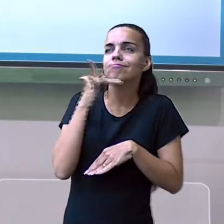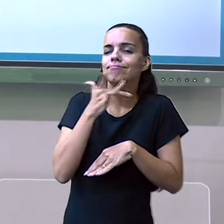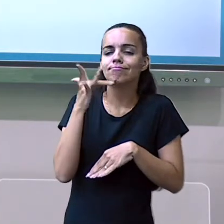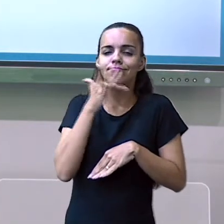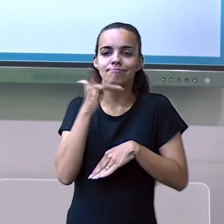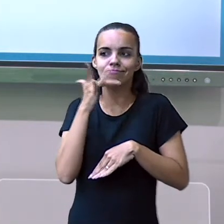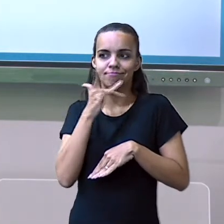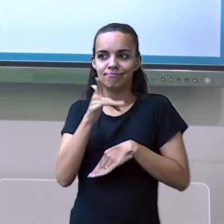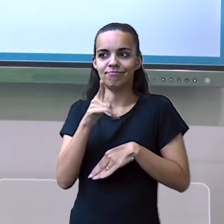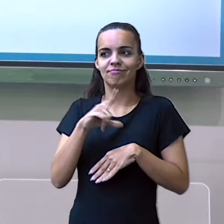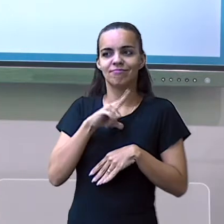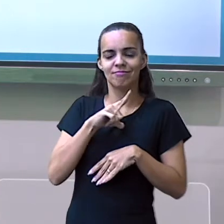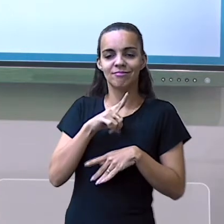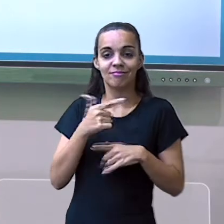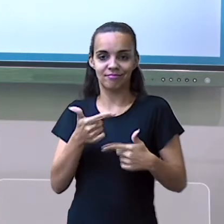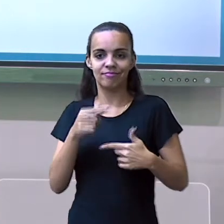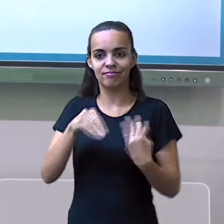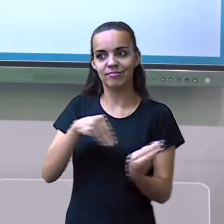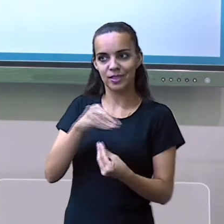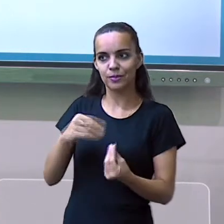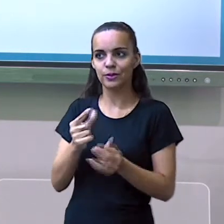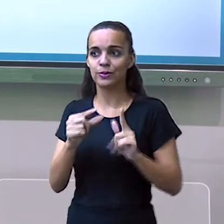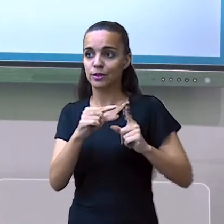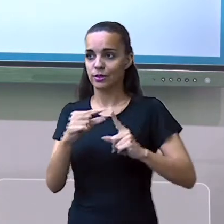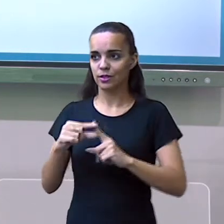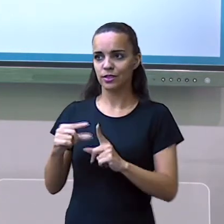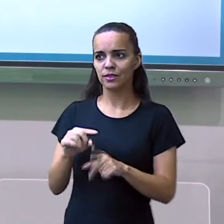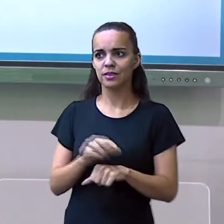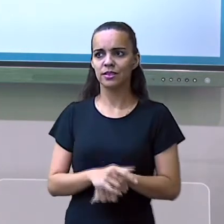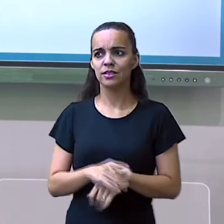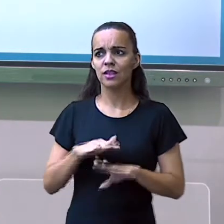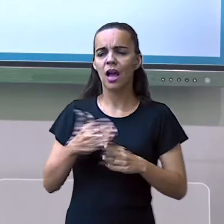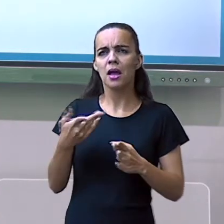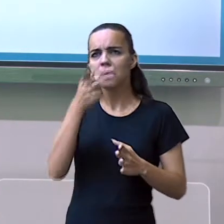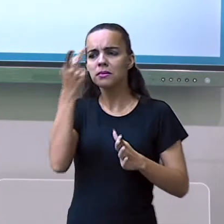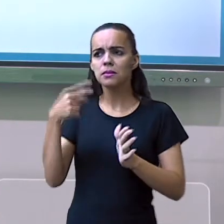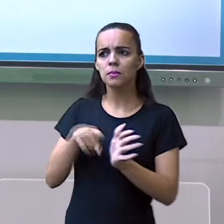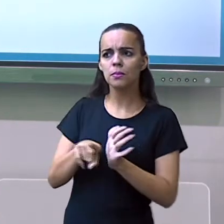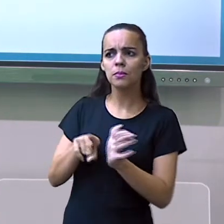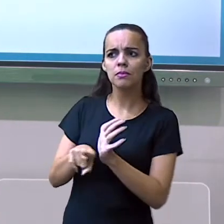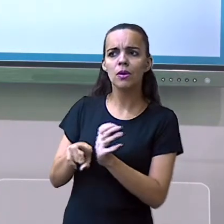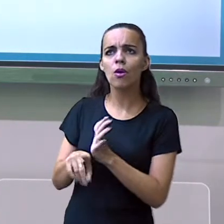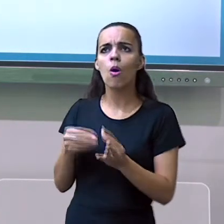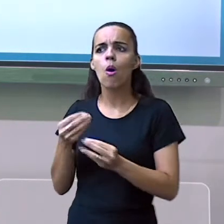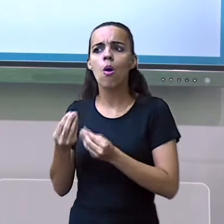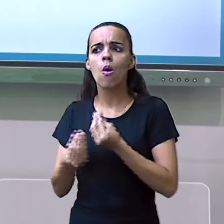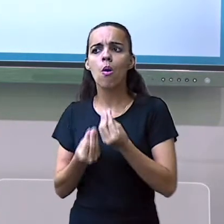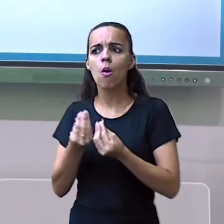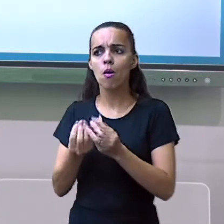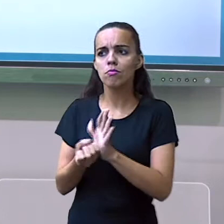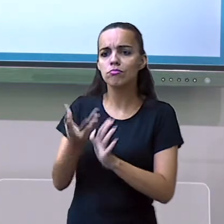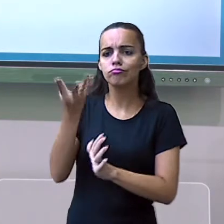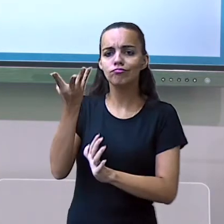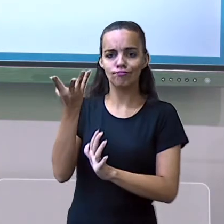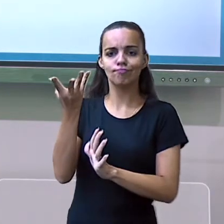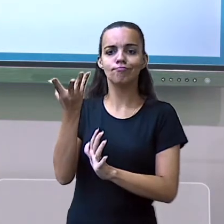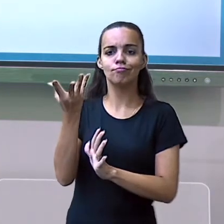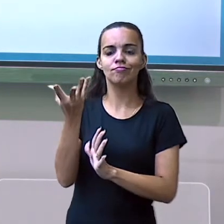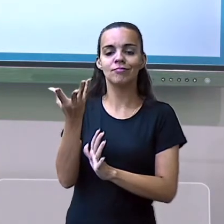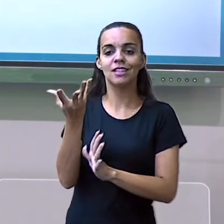e inteligente. O leitor costuma perguntar como nascem os